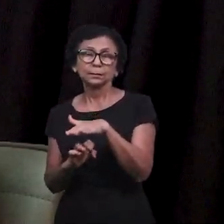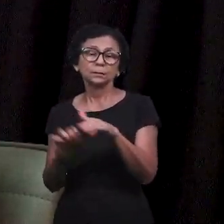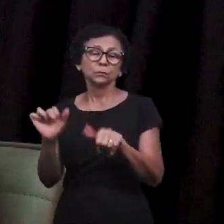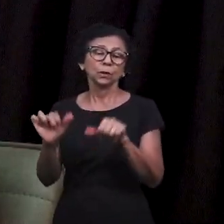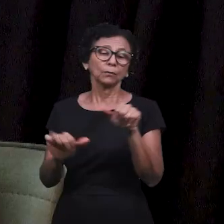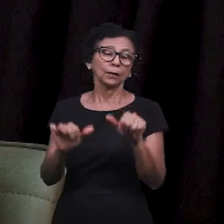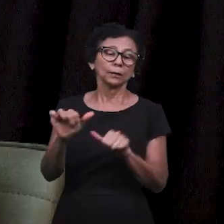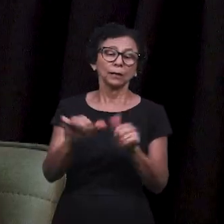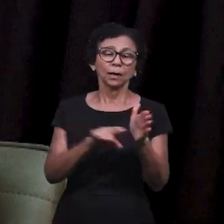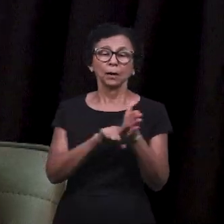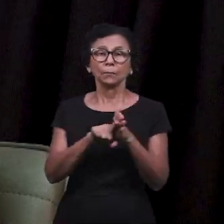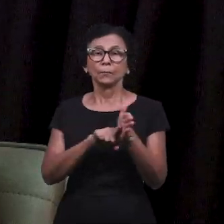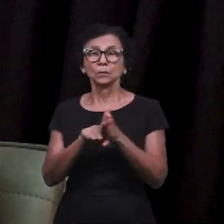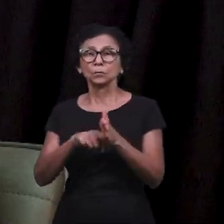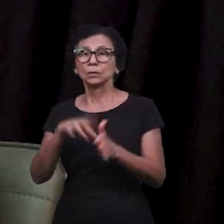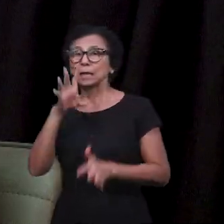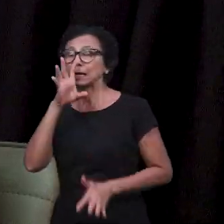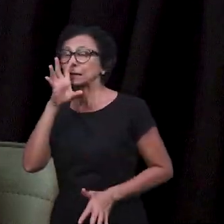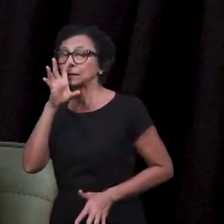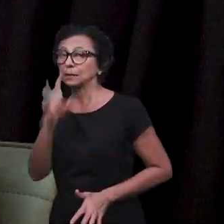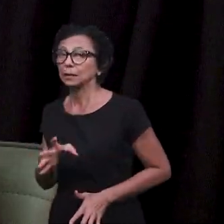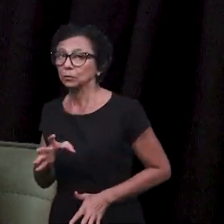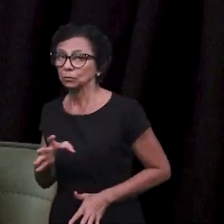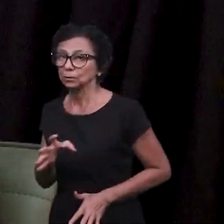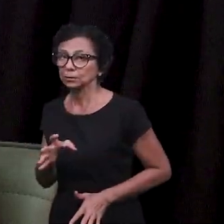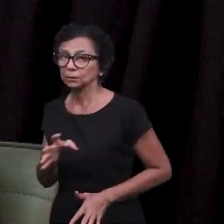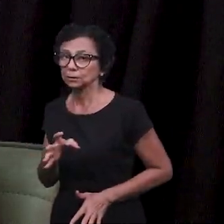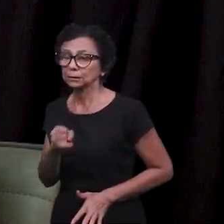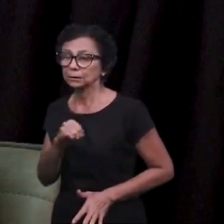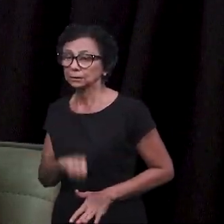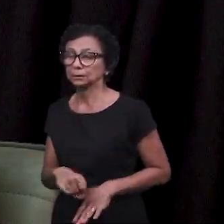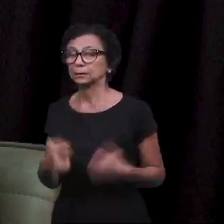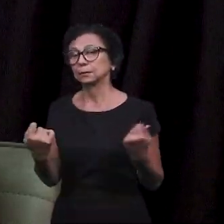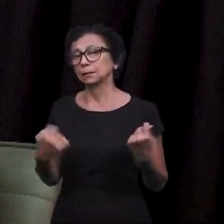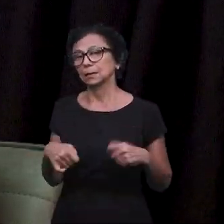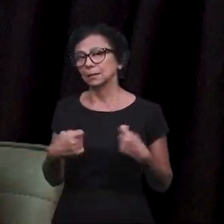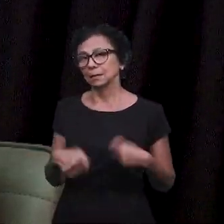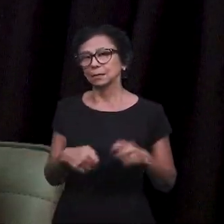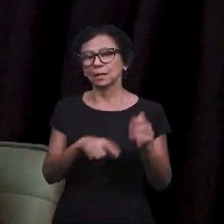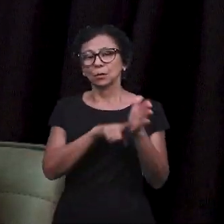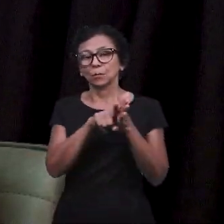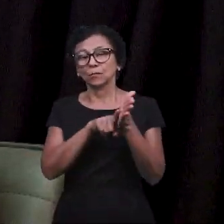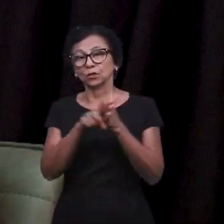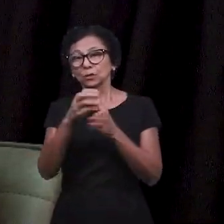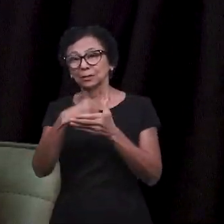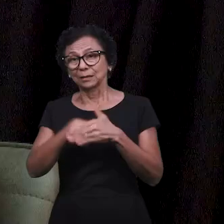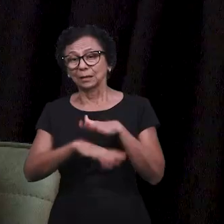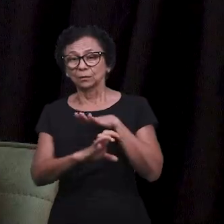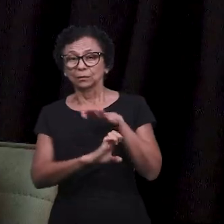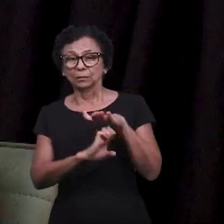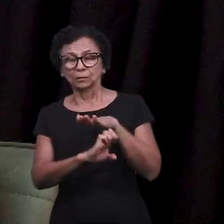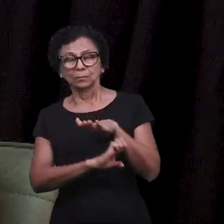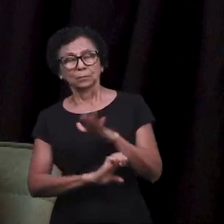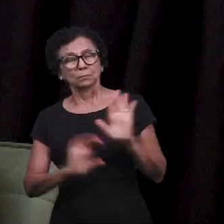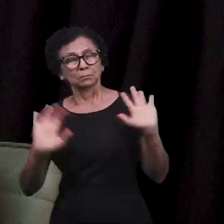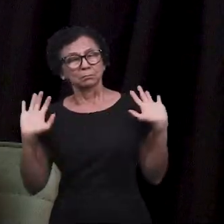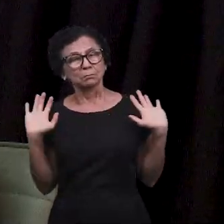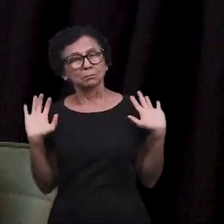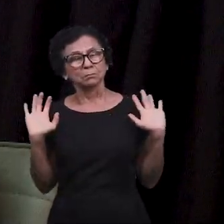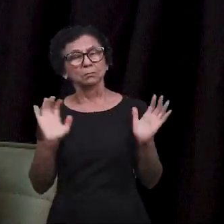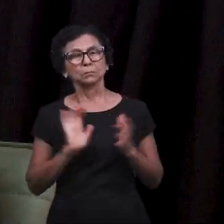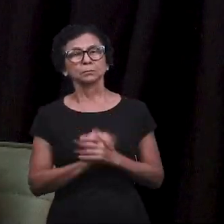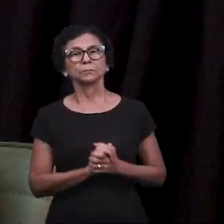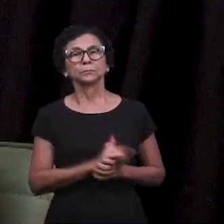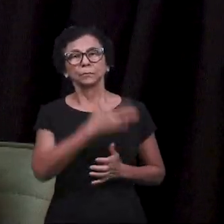filtragem, a análise dessas denúncias e, posteriormente, caso seja necessário, a investigação interna. Aí é uma questão de opção da empresa,